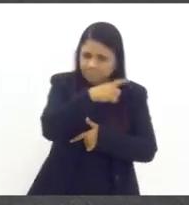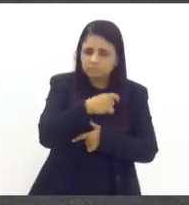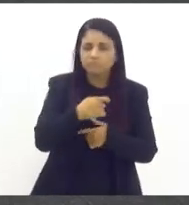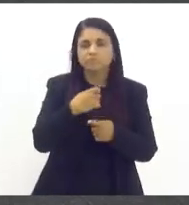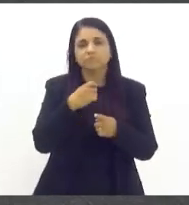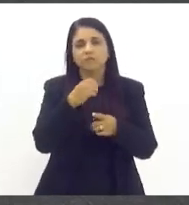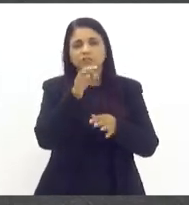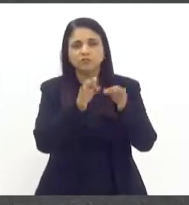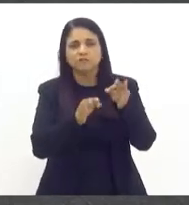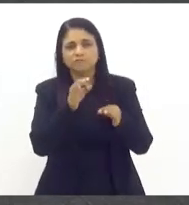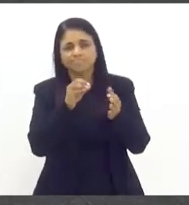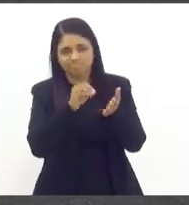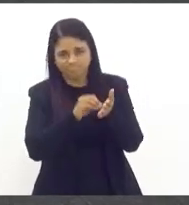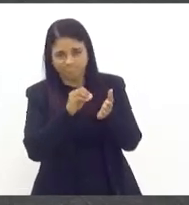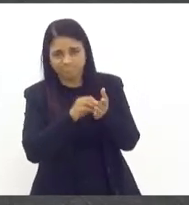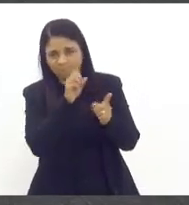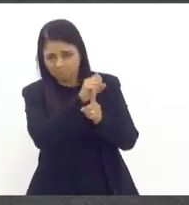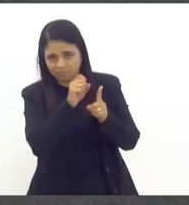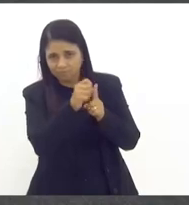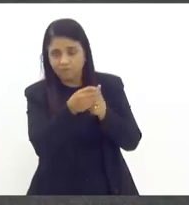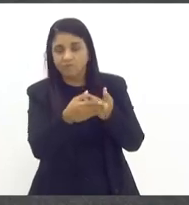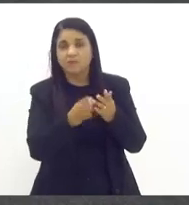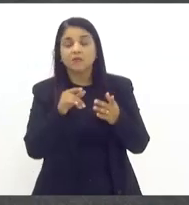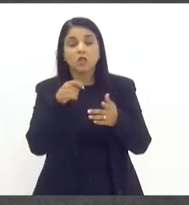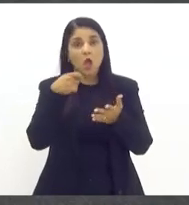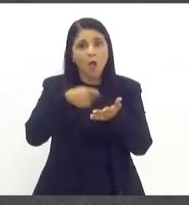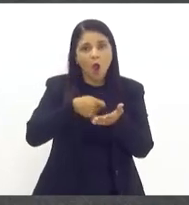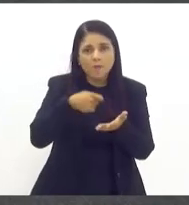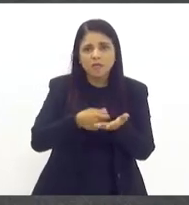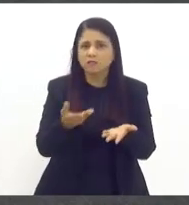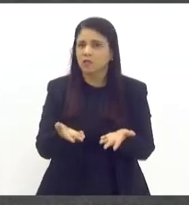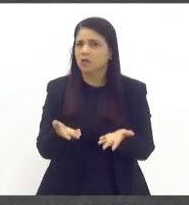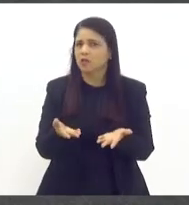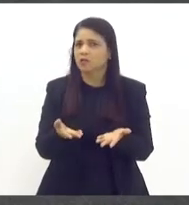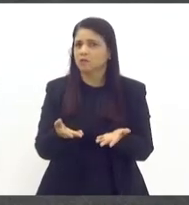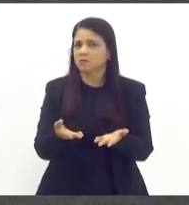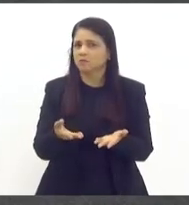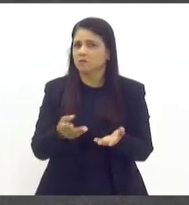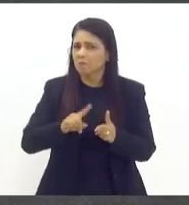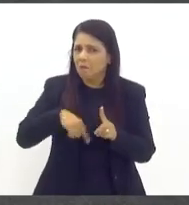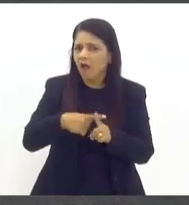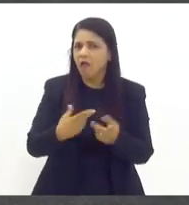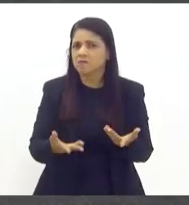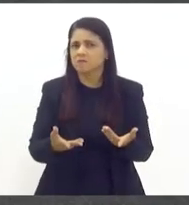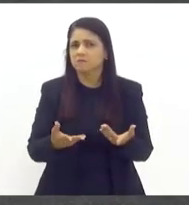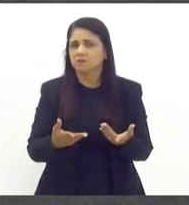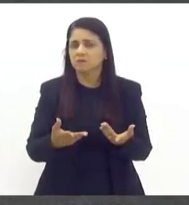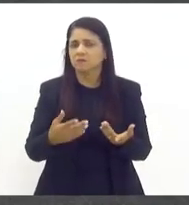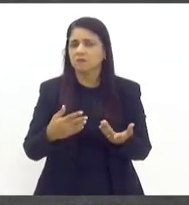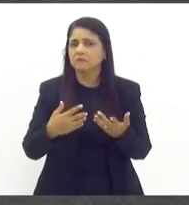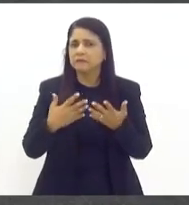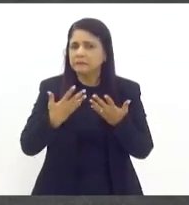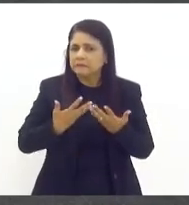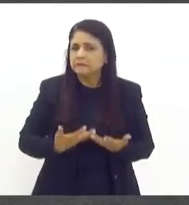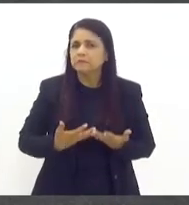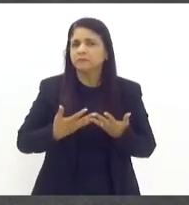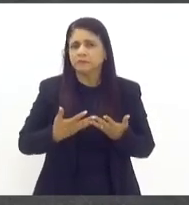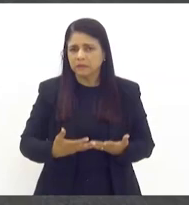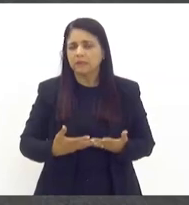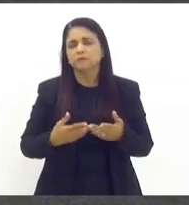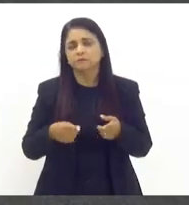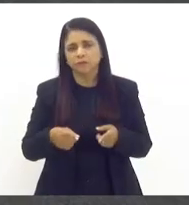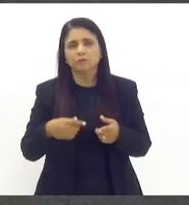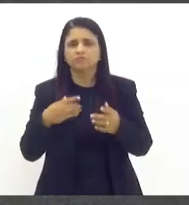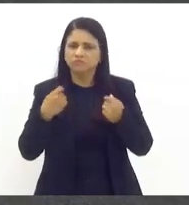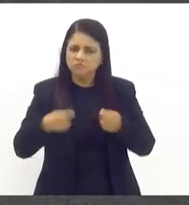então colocar mas essa obrigatoriedade para eles eu achei que seria um peso muito grande e dá muito bem para retirar